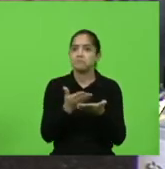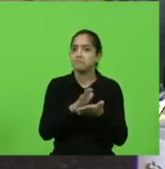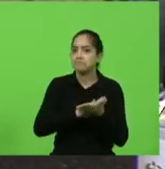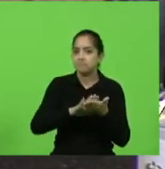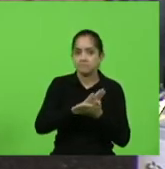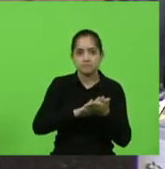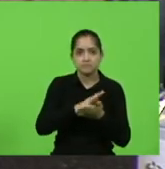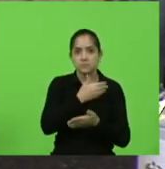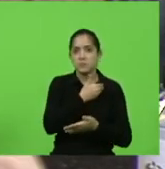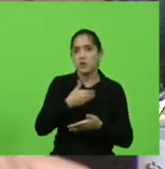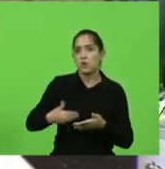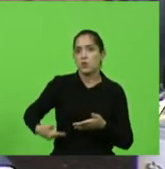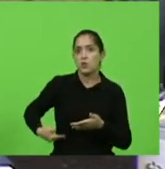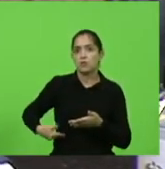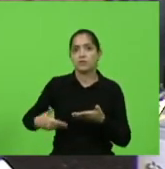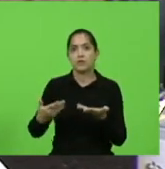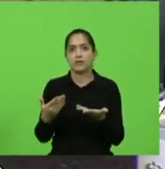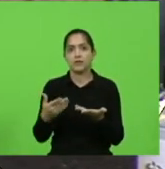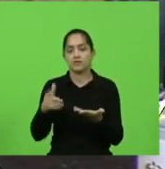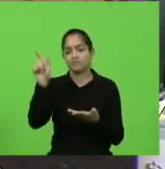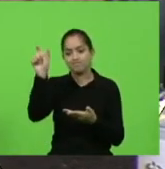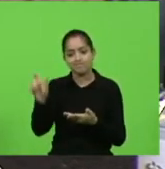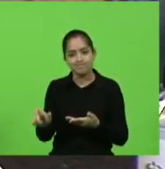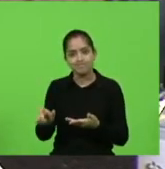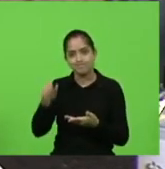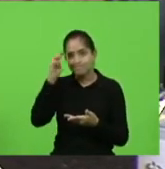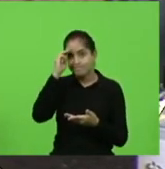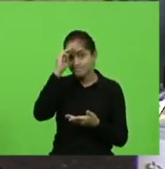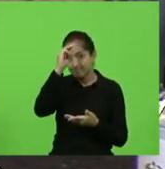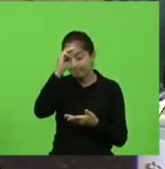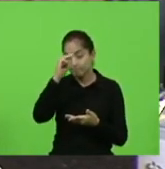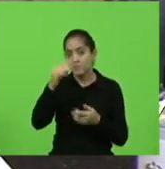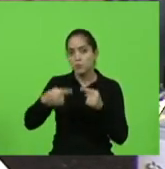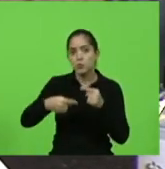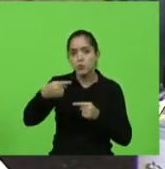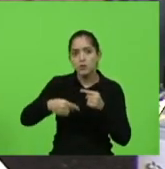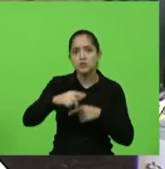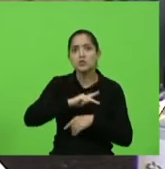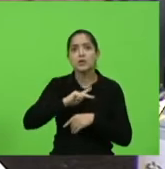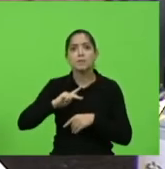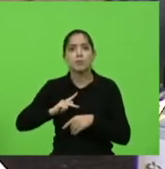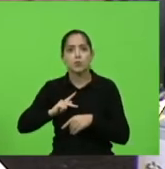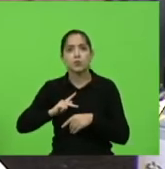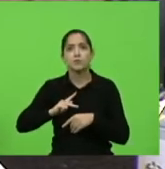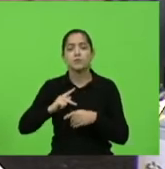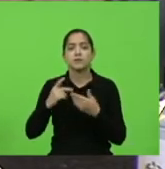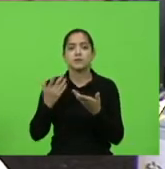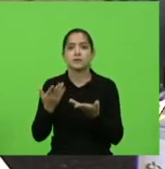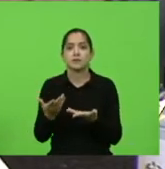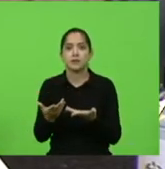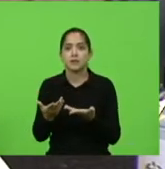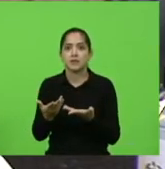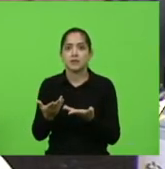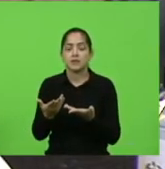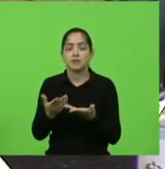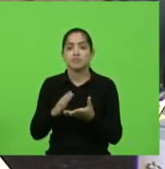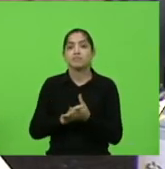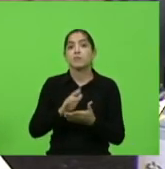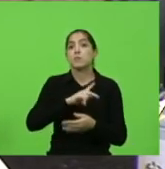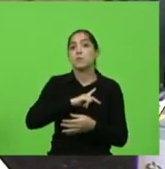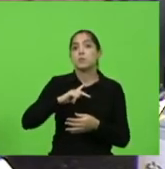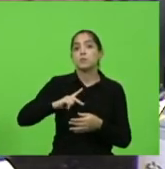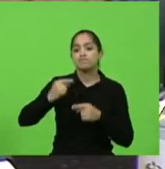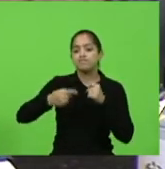de conta, Moisés. Política pública feita no conforto da agronômica. Política pública feita